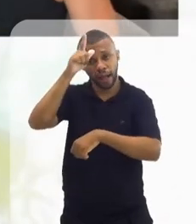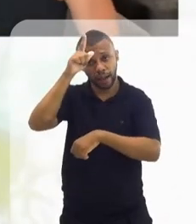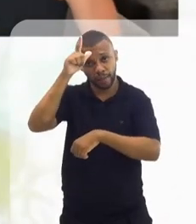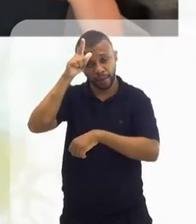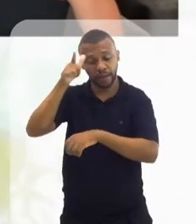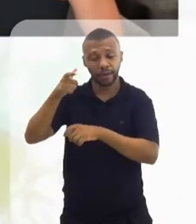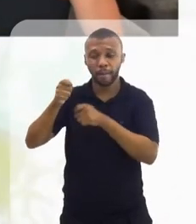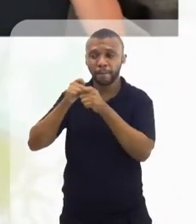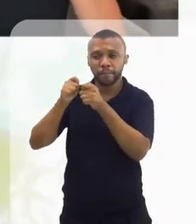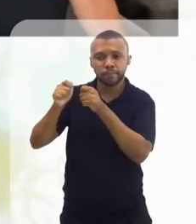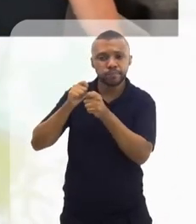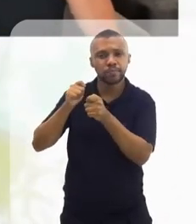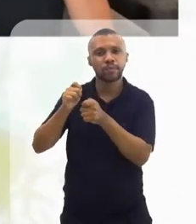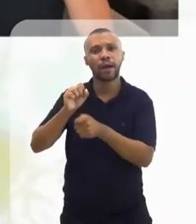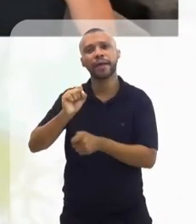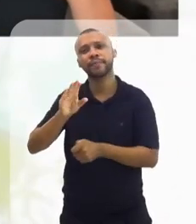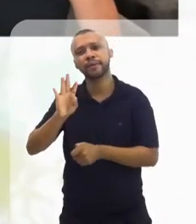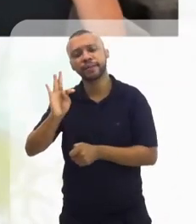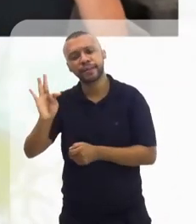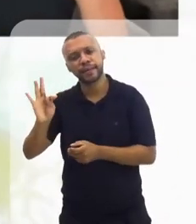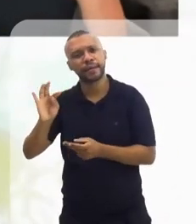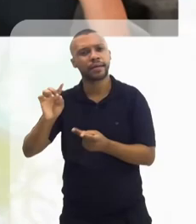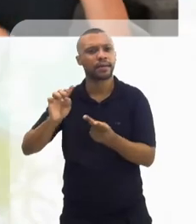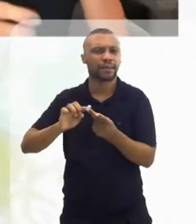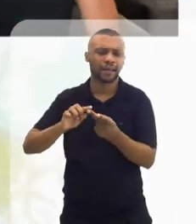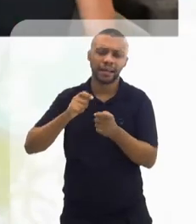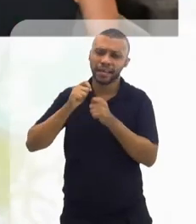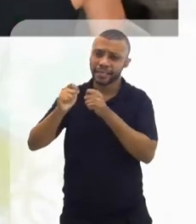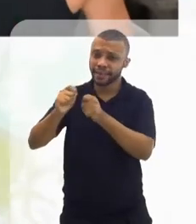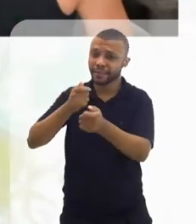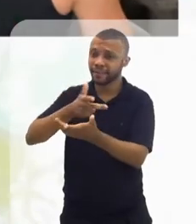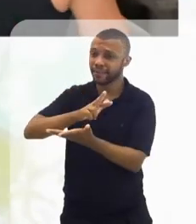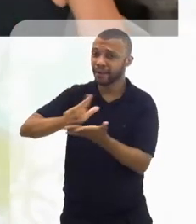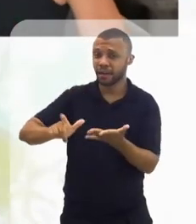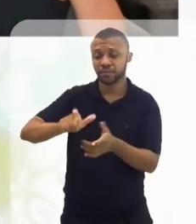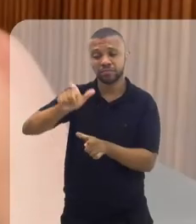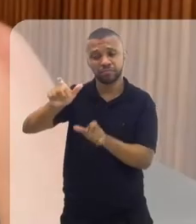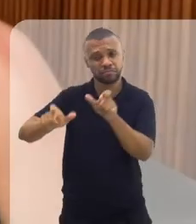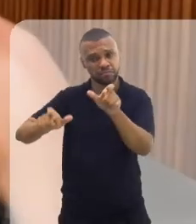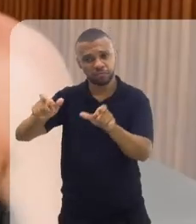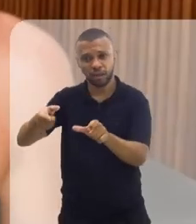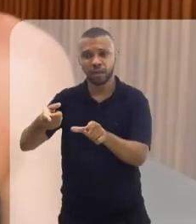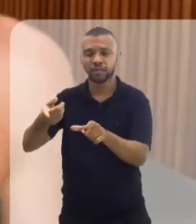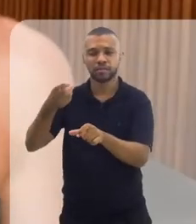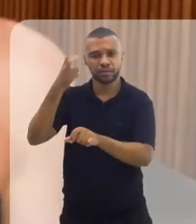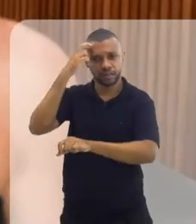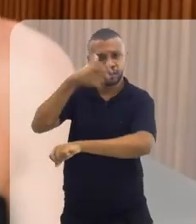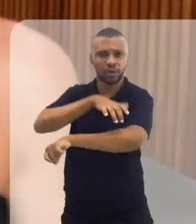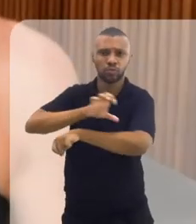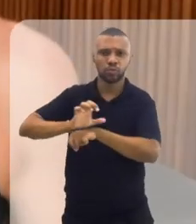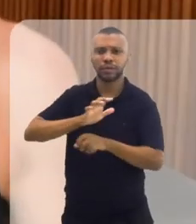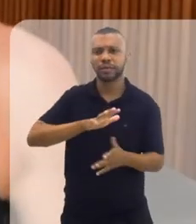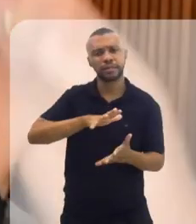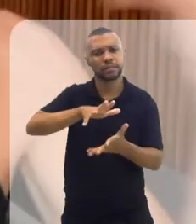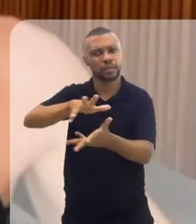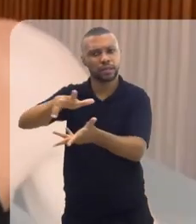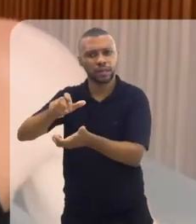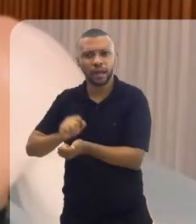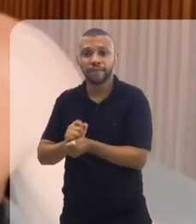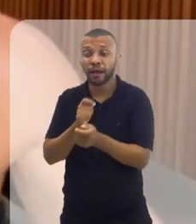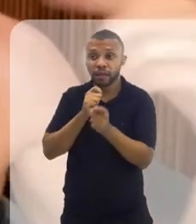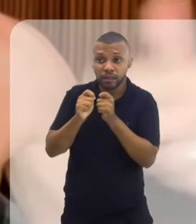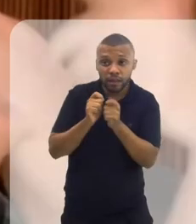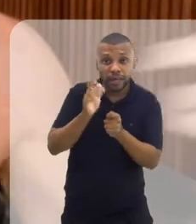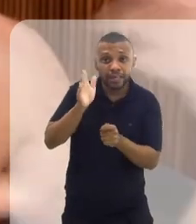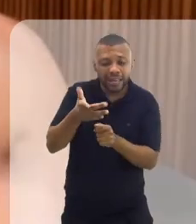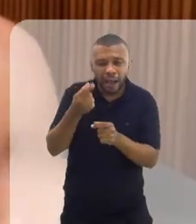especial para o SBT Repórter e entrevistei o Steve McCurry. E tudo coisas que eu ouvia às vezes